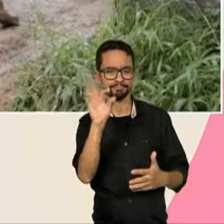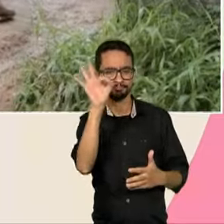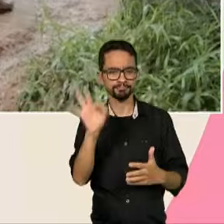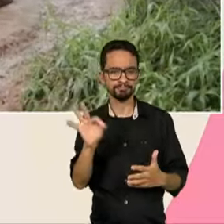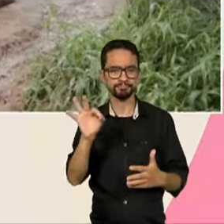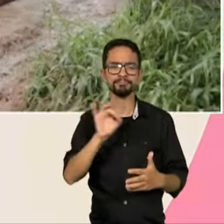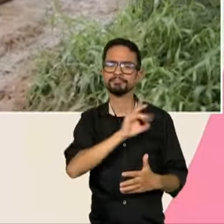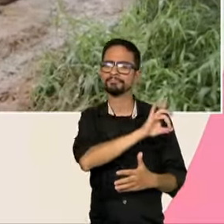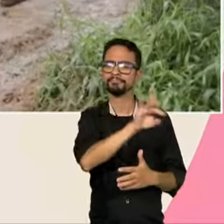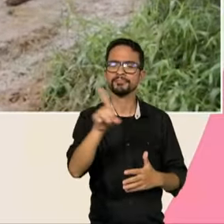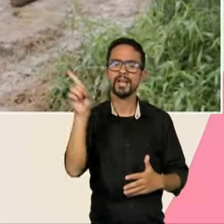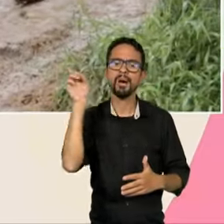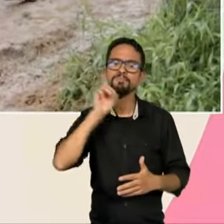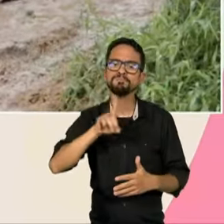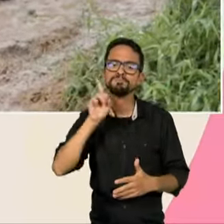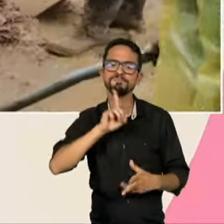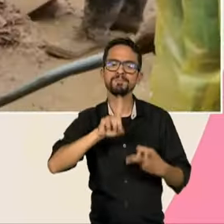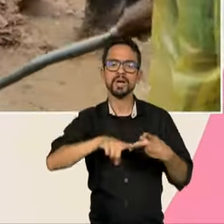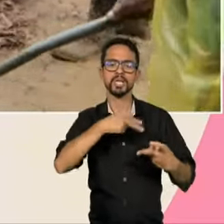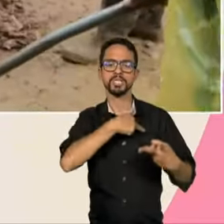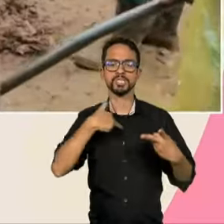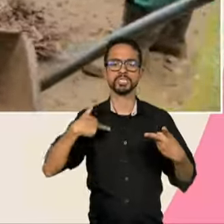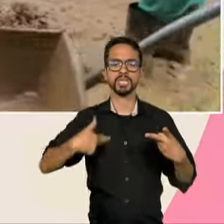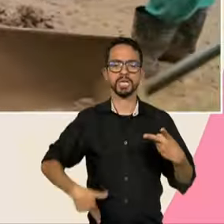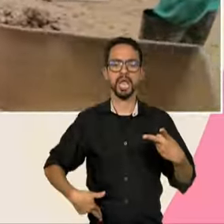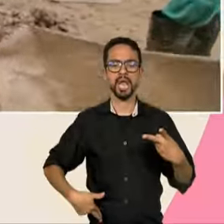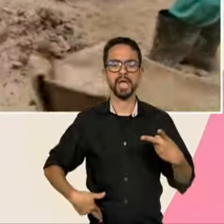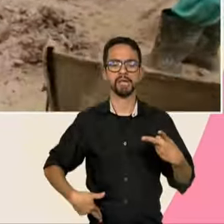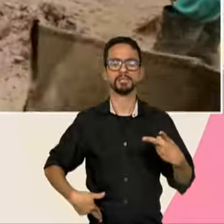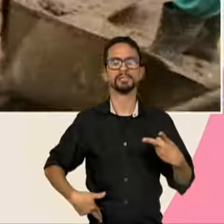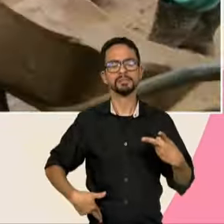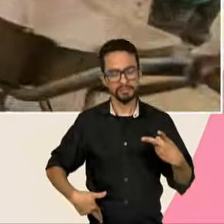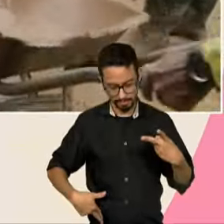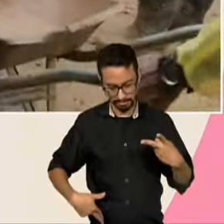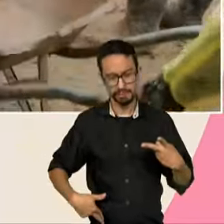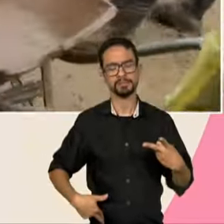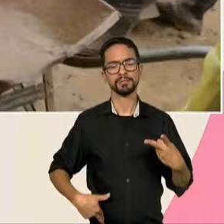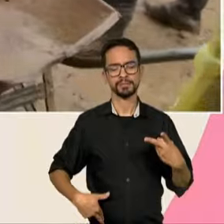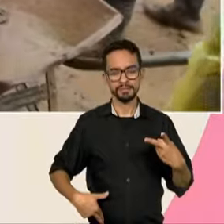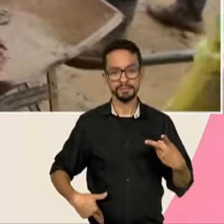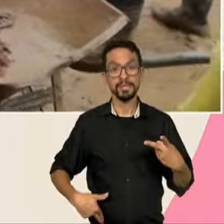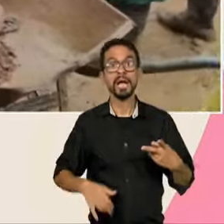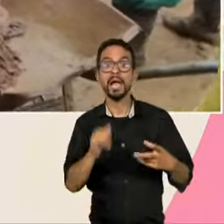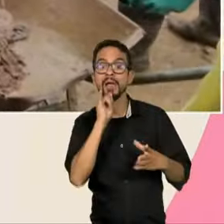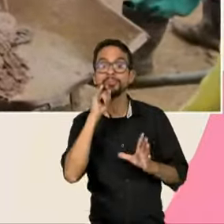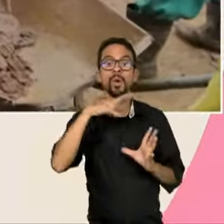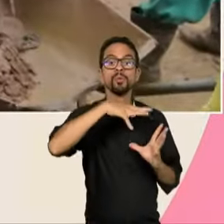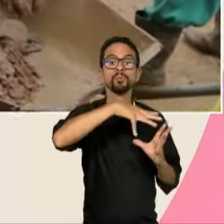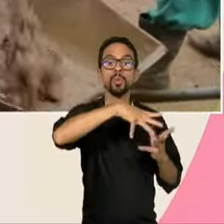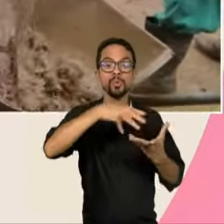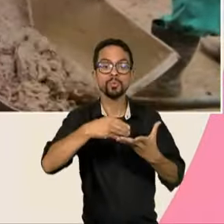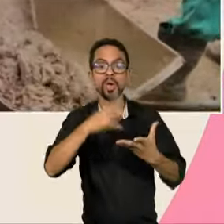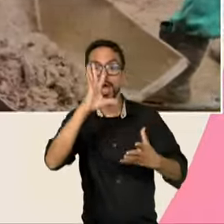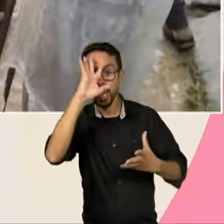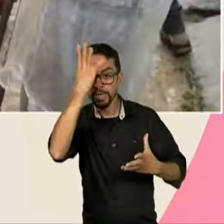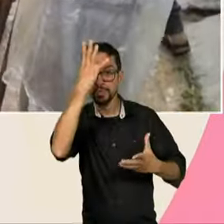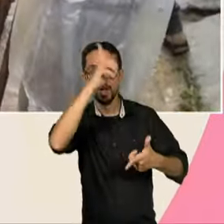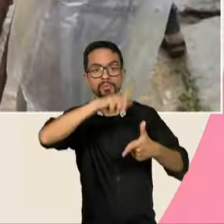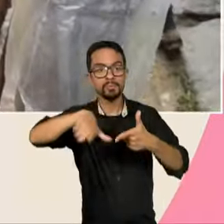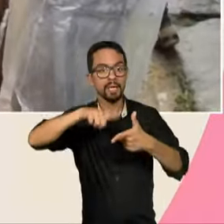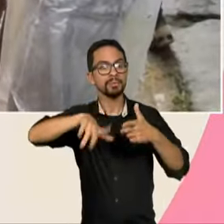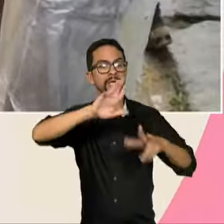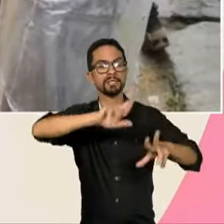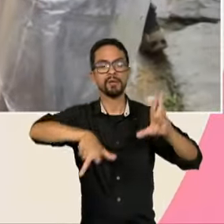80% deles de Estados Unidos e China, queimando carvão para energia. Então, enquanto o planeta não encontrar soluções alternativas